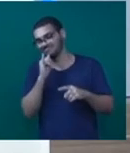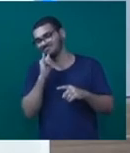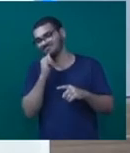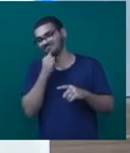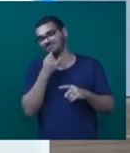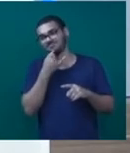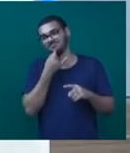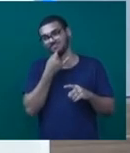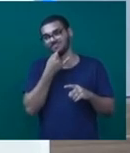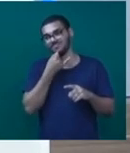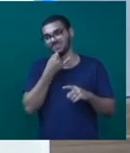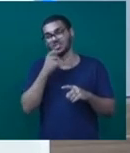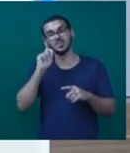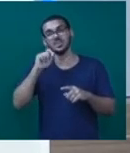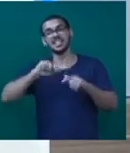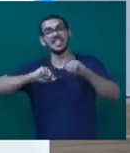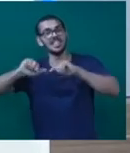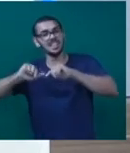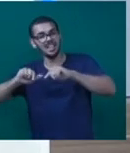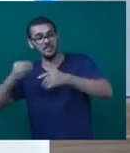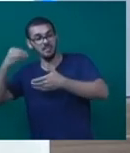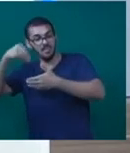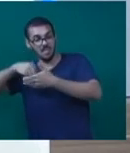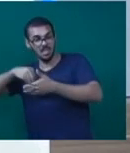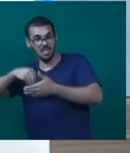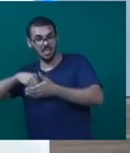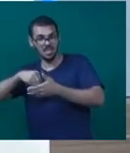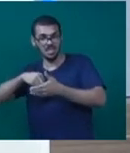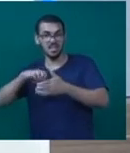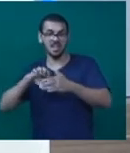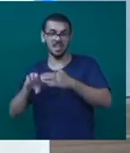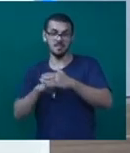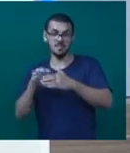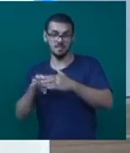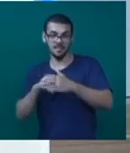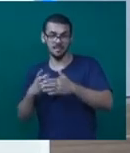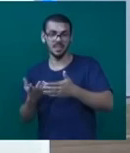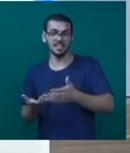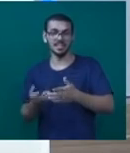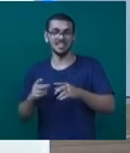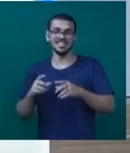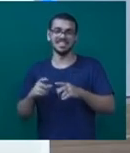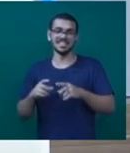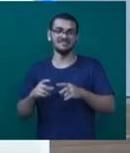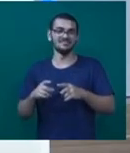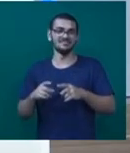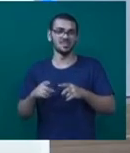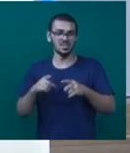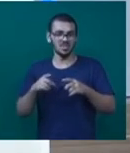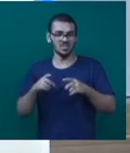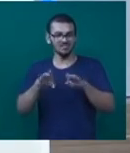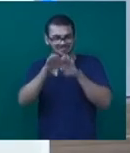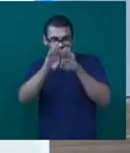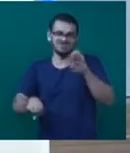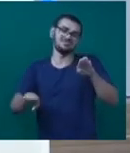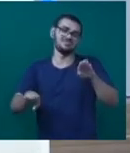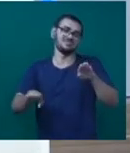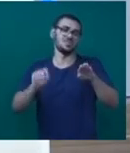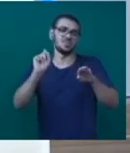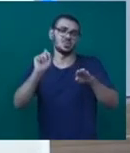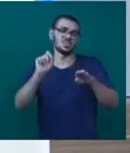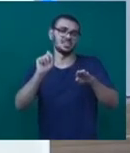a atividade que ele exerce nessa empresa é incompatível com aquilo que